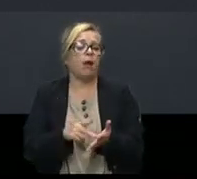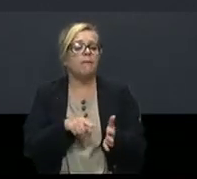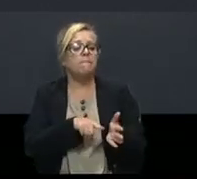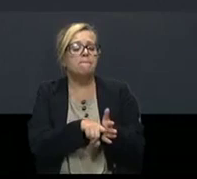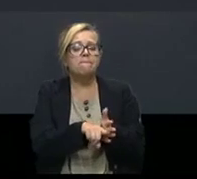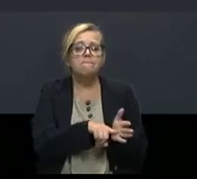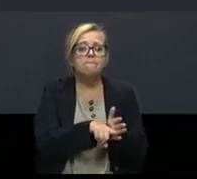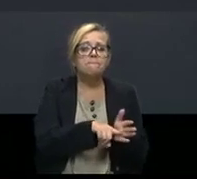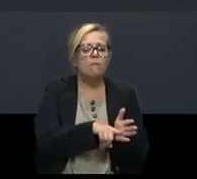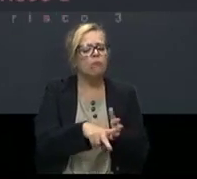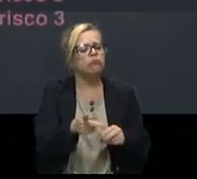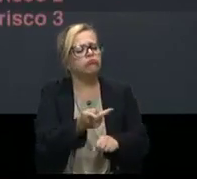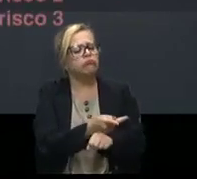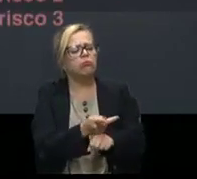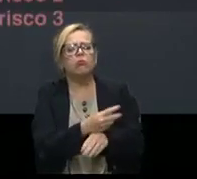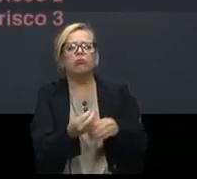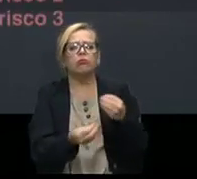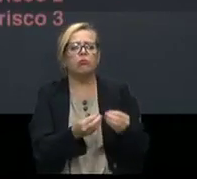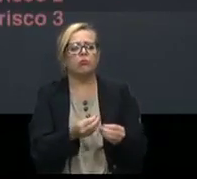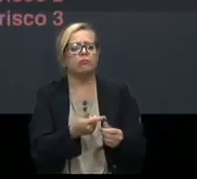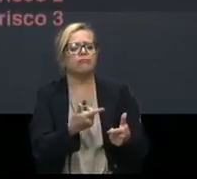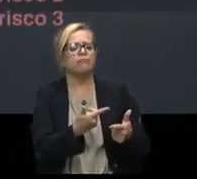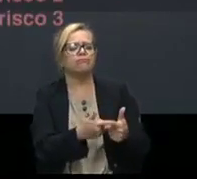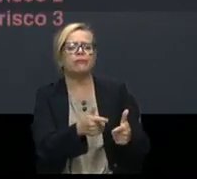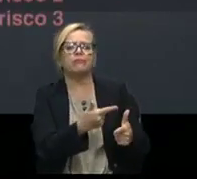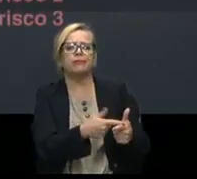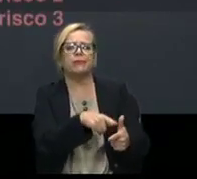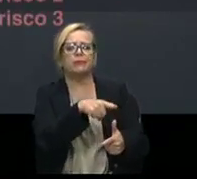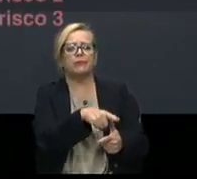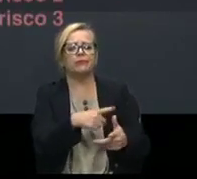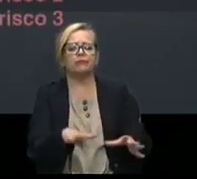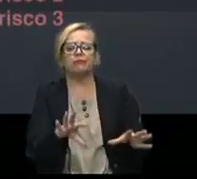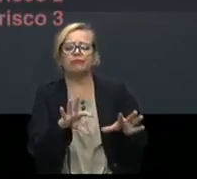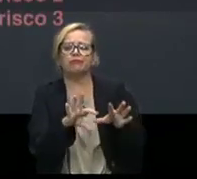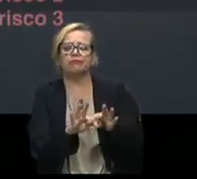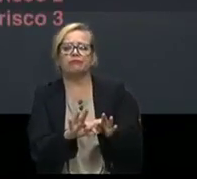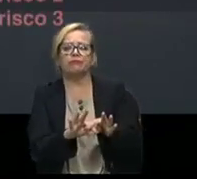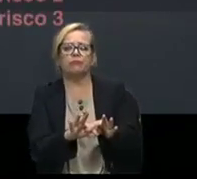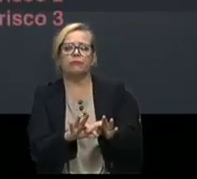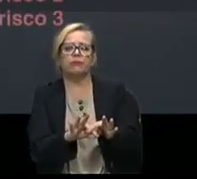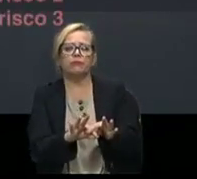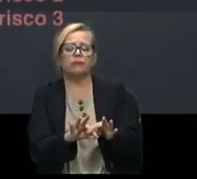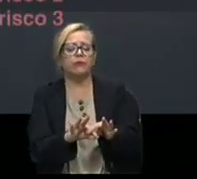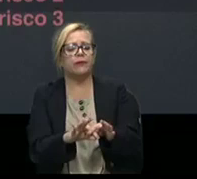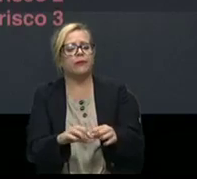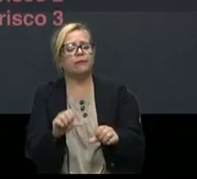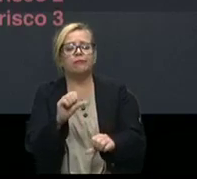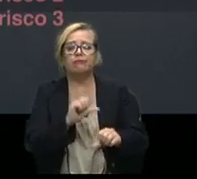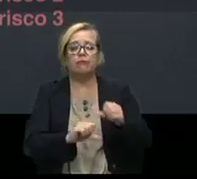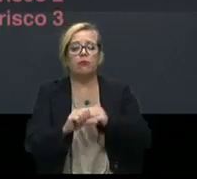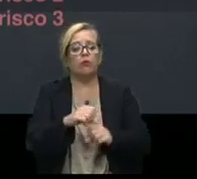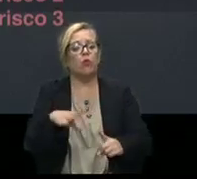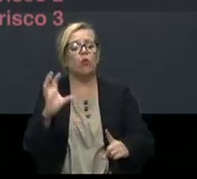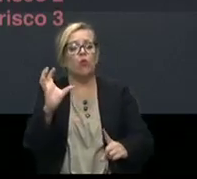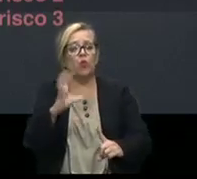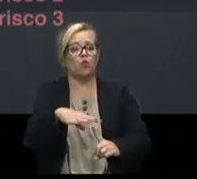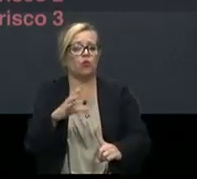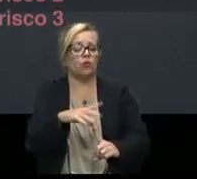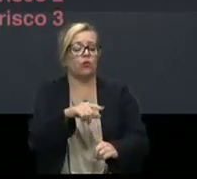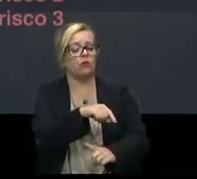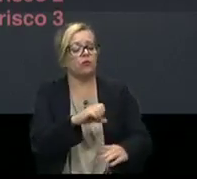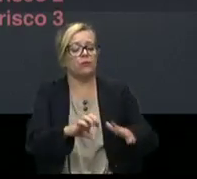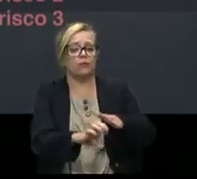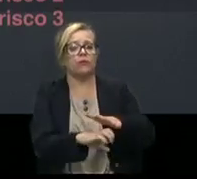por estudos que mostram como fatores de risco podem se combinar e até se potencializar, influenciando a tendência da